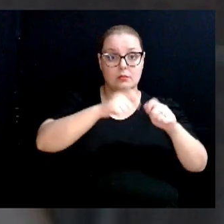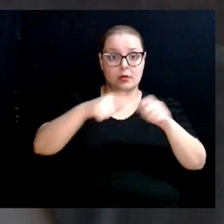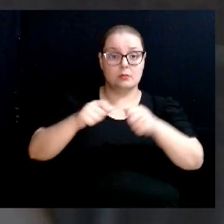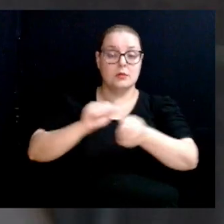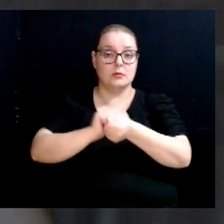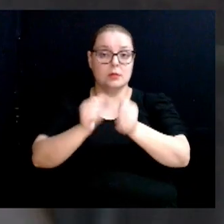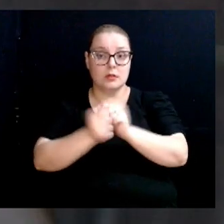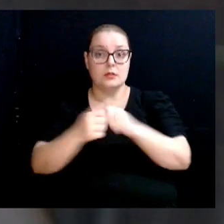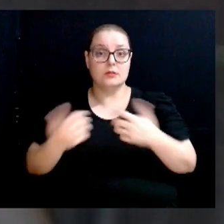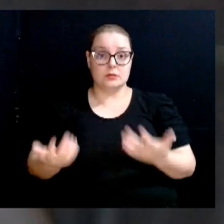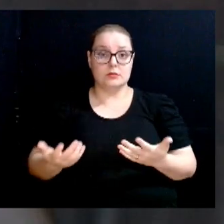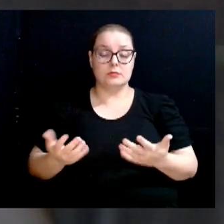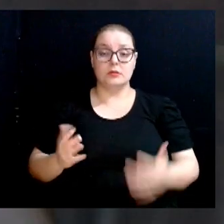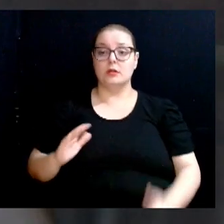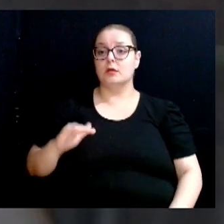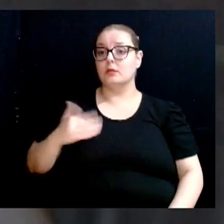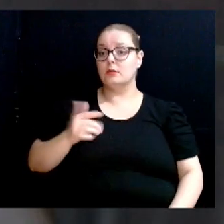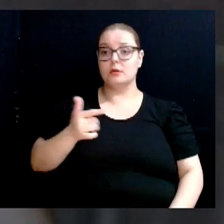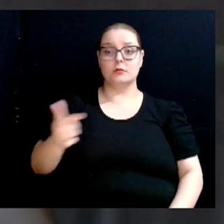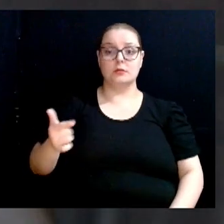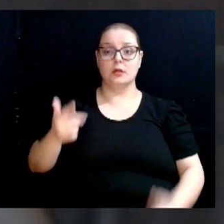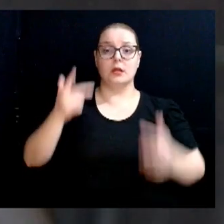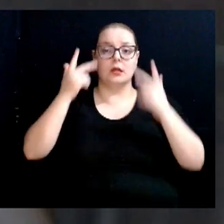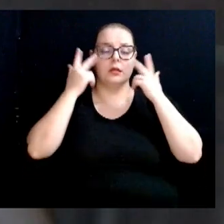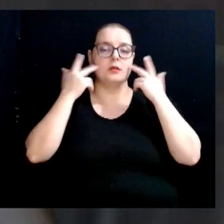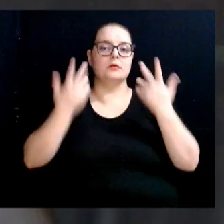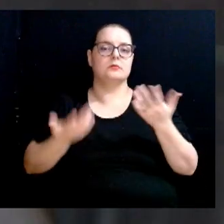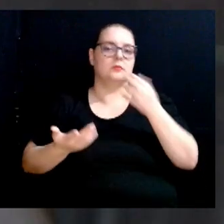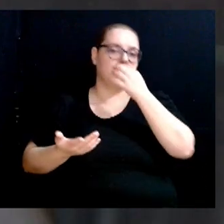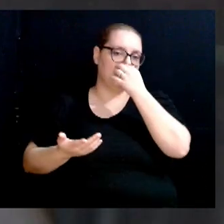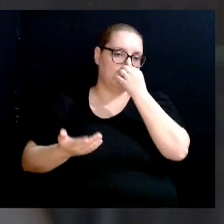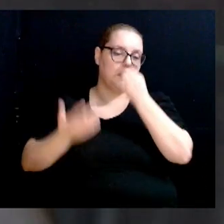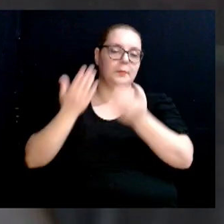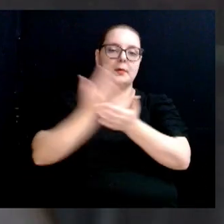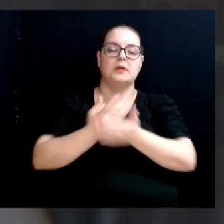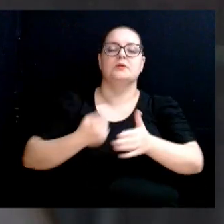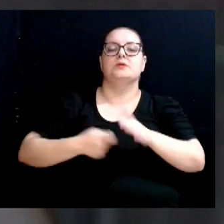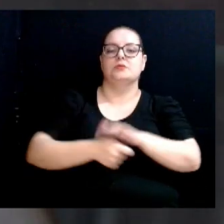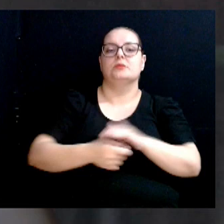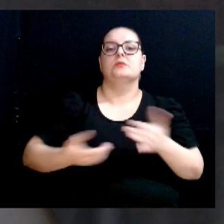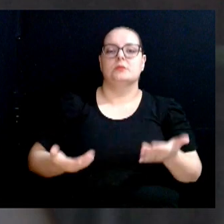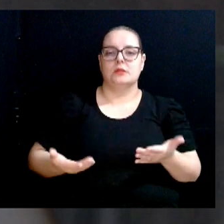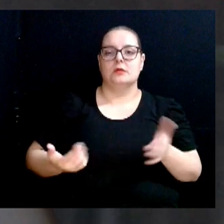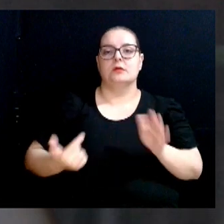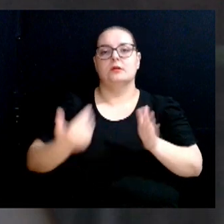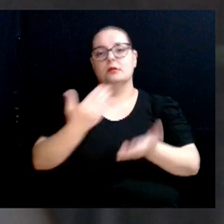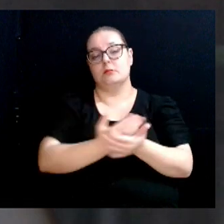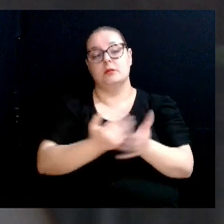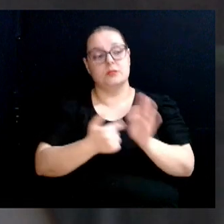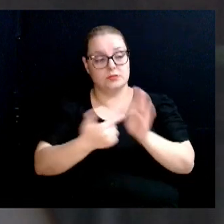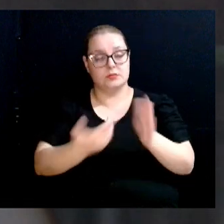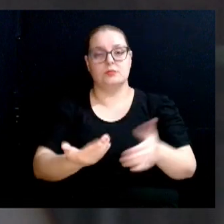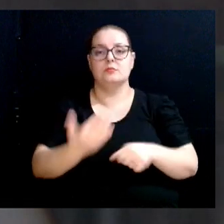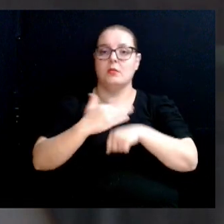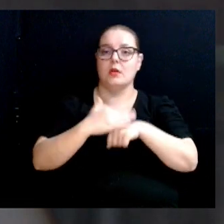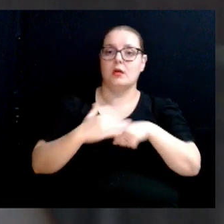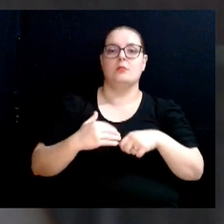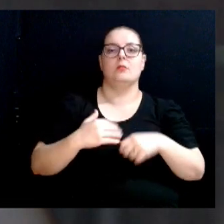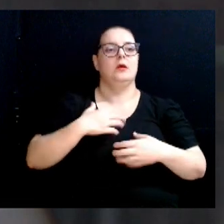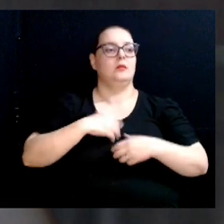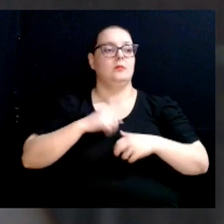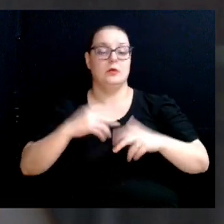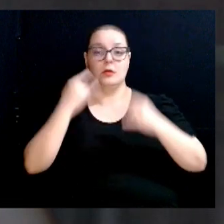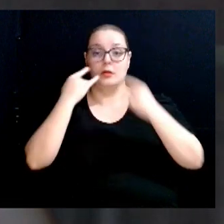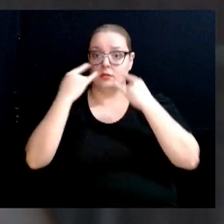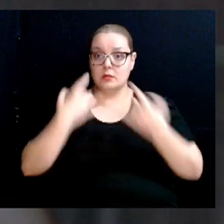quando não tem isso, é natural que a gente deixa de investir, deixa de demonstrar carinho, afeto, interesse, estar